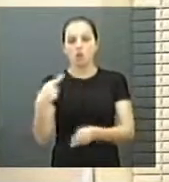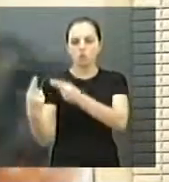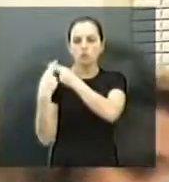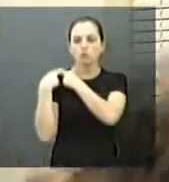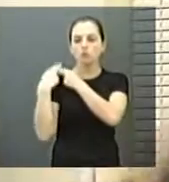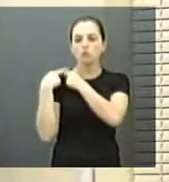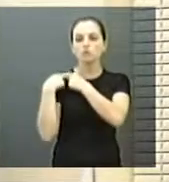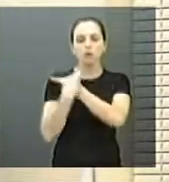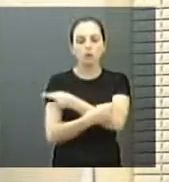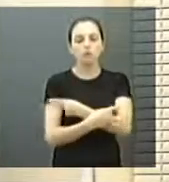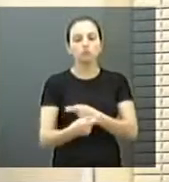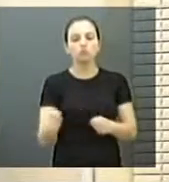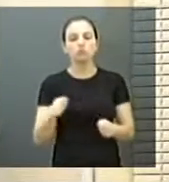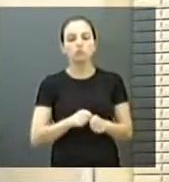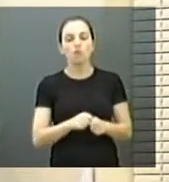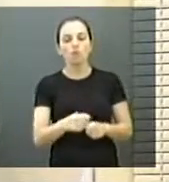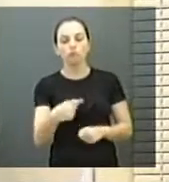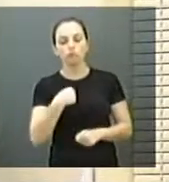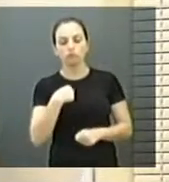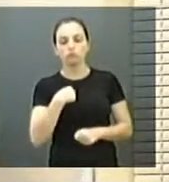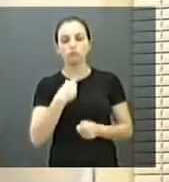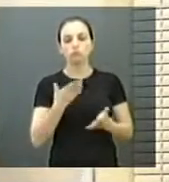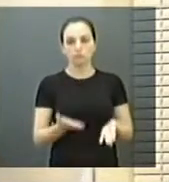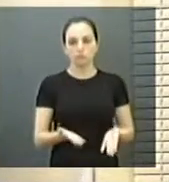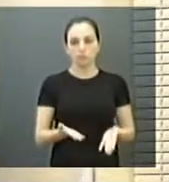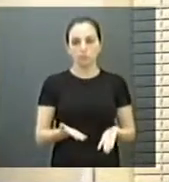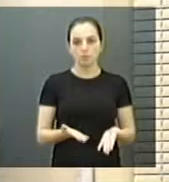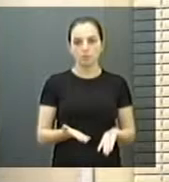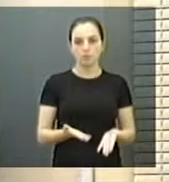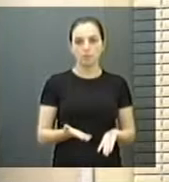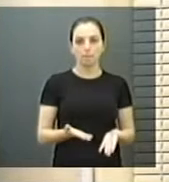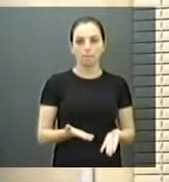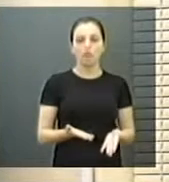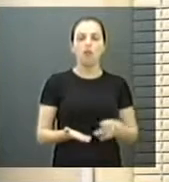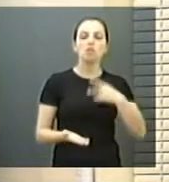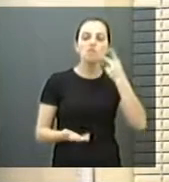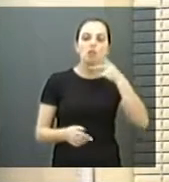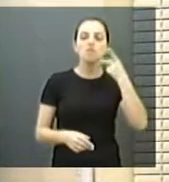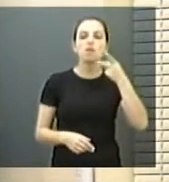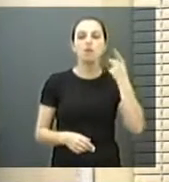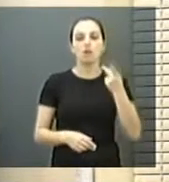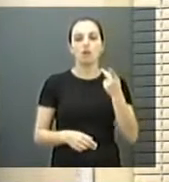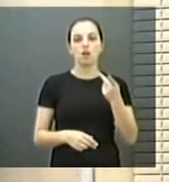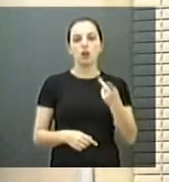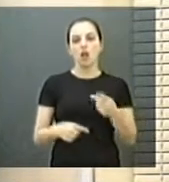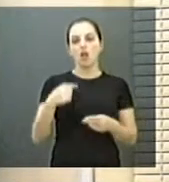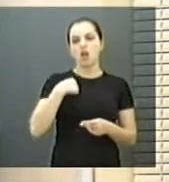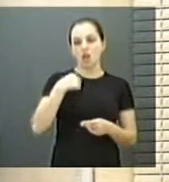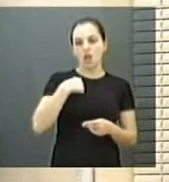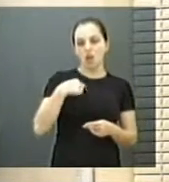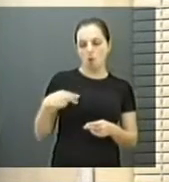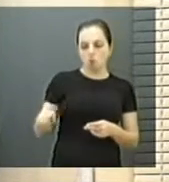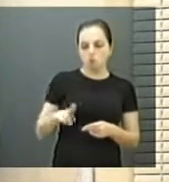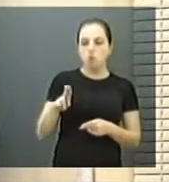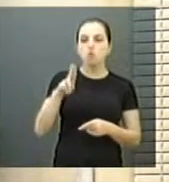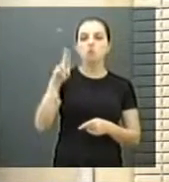tiver que responder, vai ser eu, não vai ser ninguém no meu lugar. Então não venha dizer que eu estou sendo